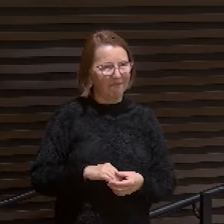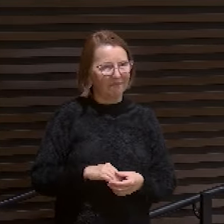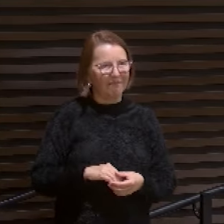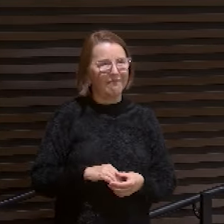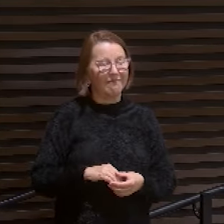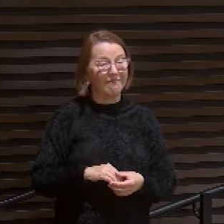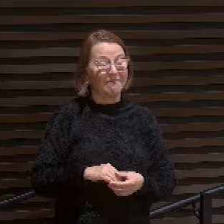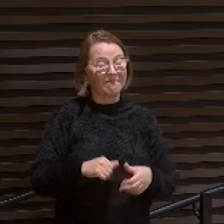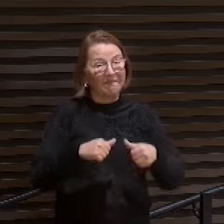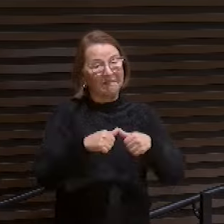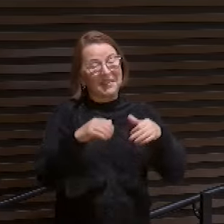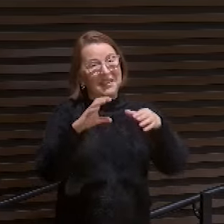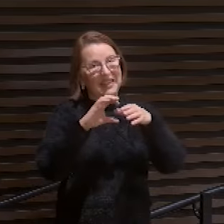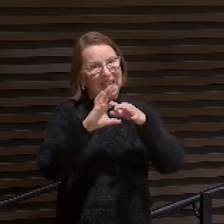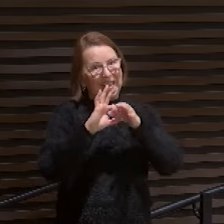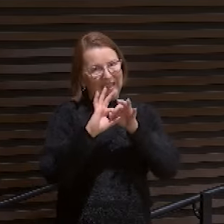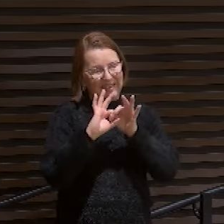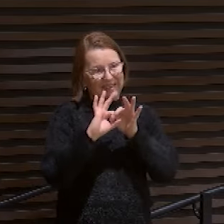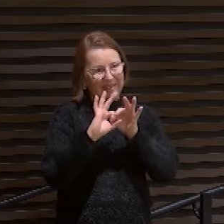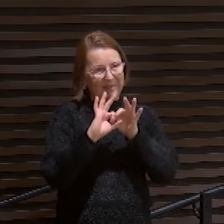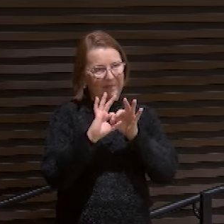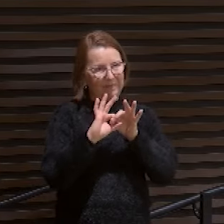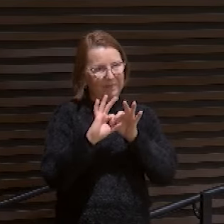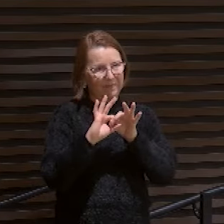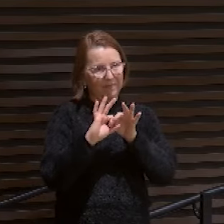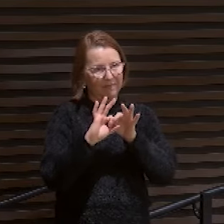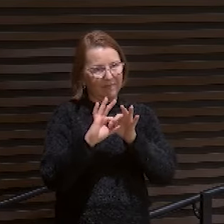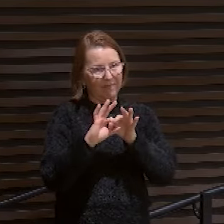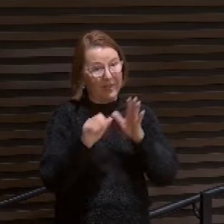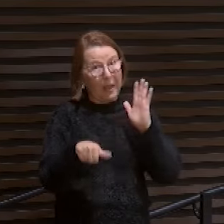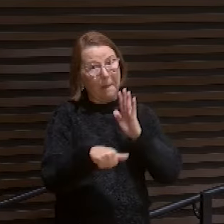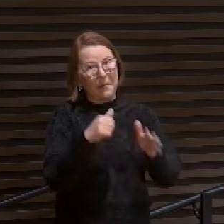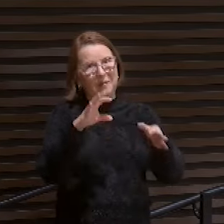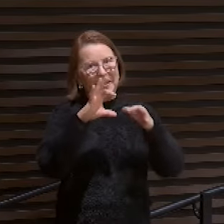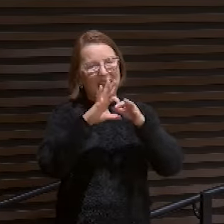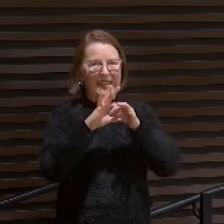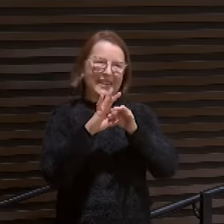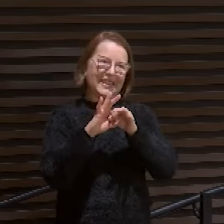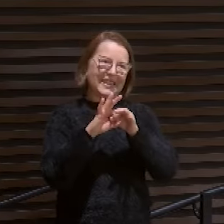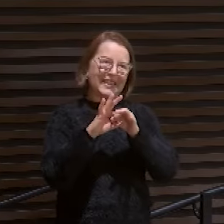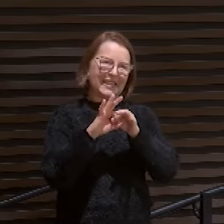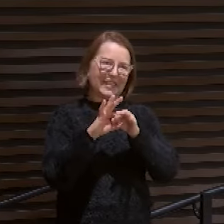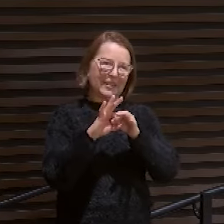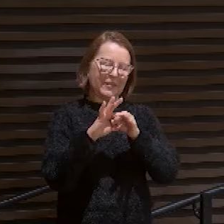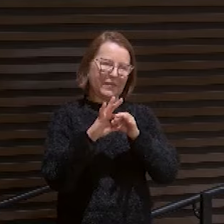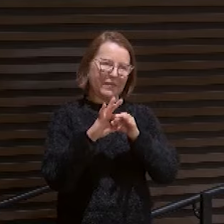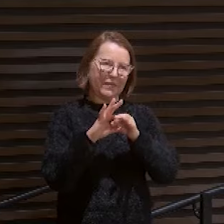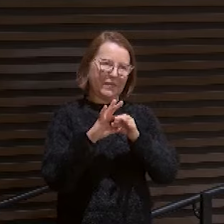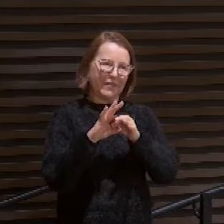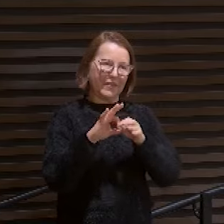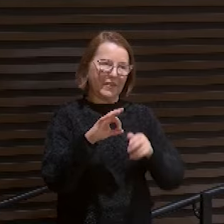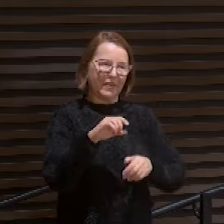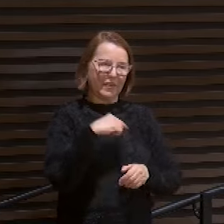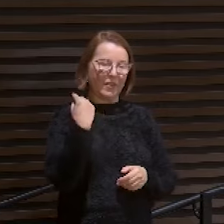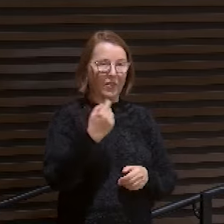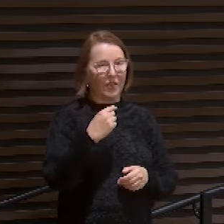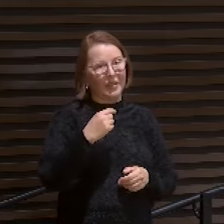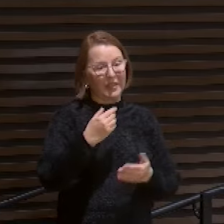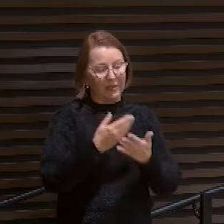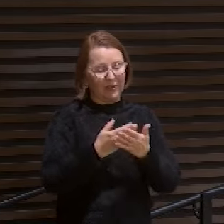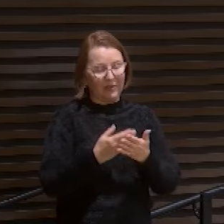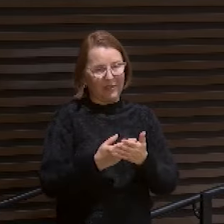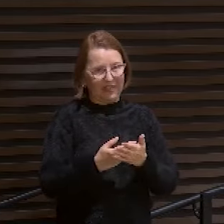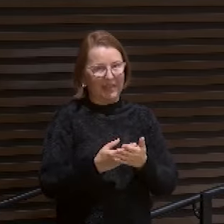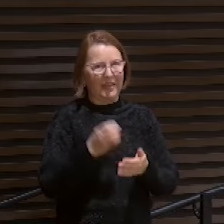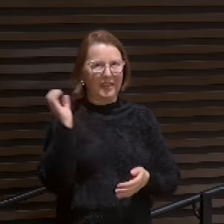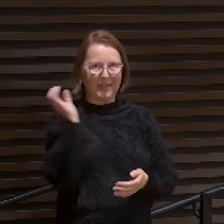Esta aliança é a primeira aliança que nós vamos olhar aqui